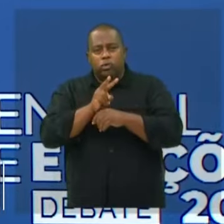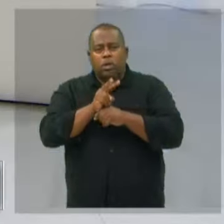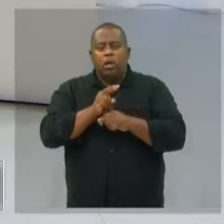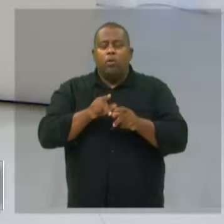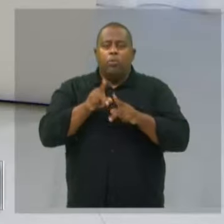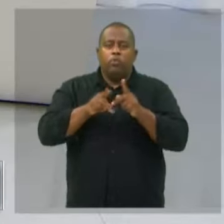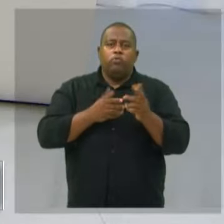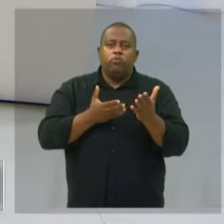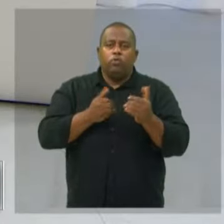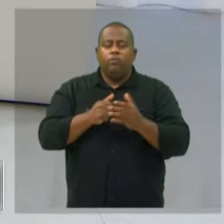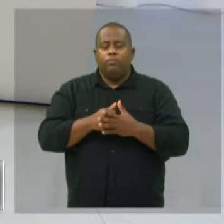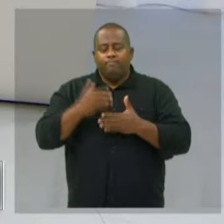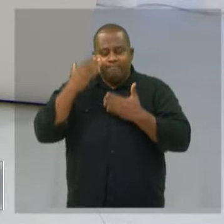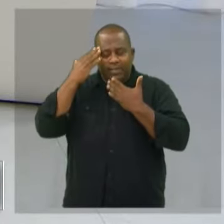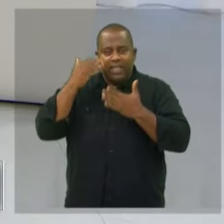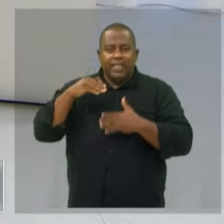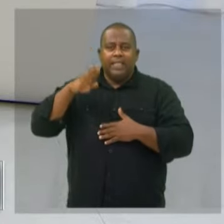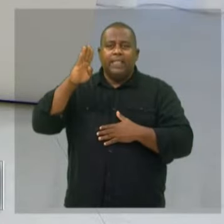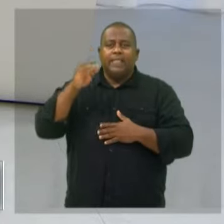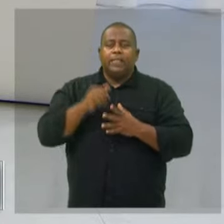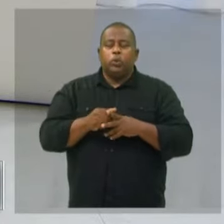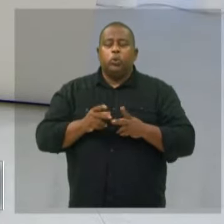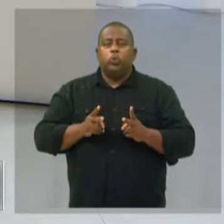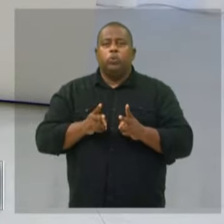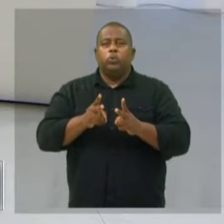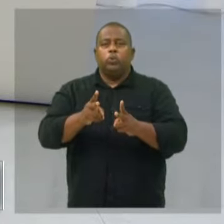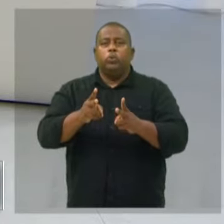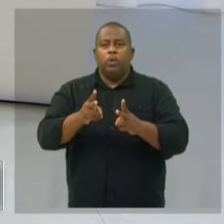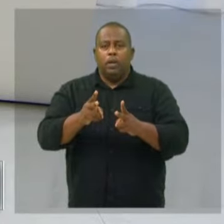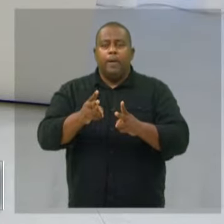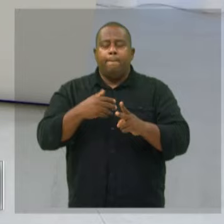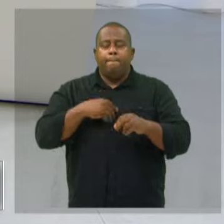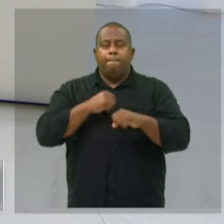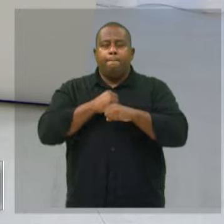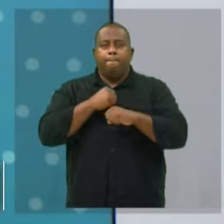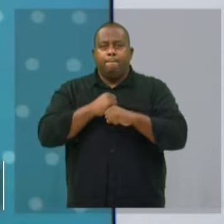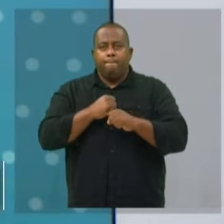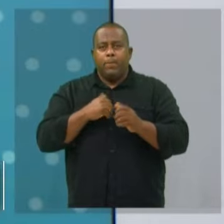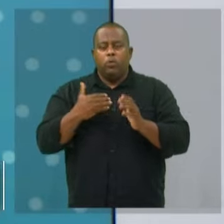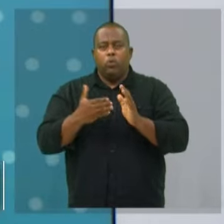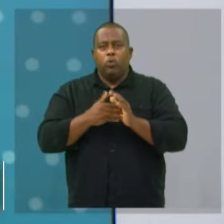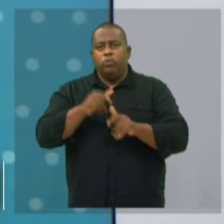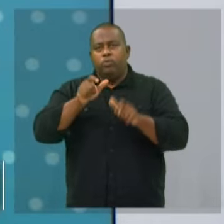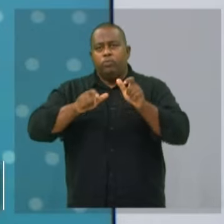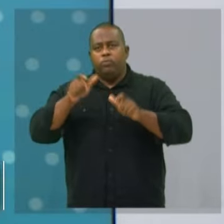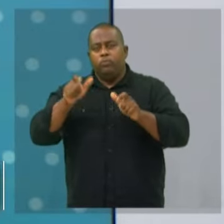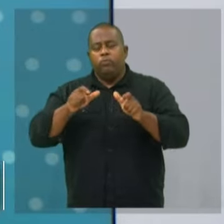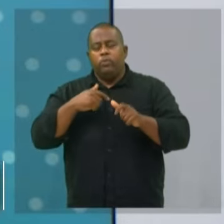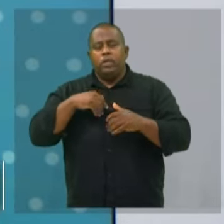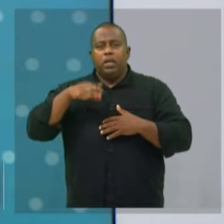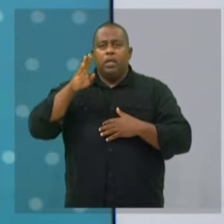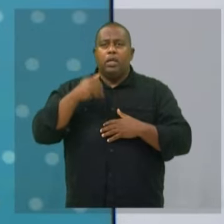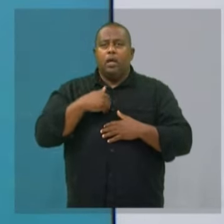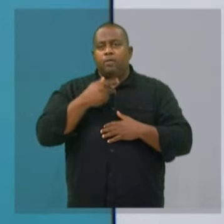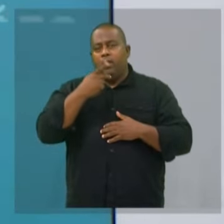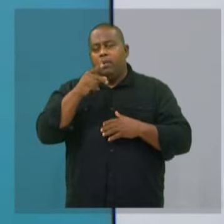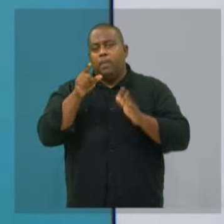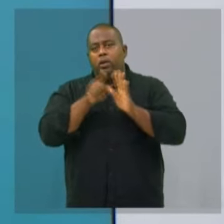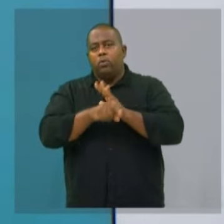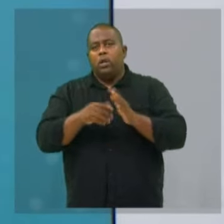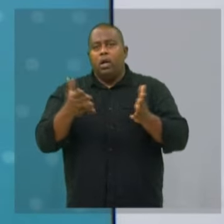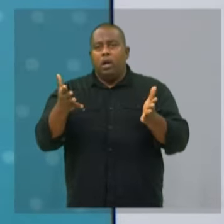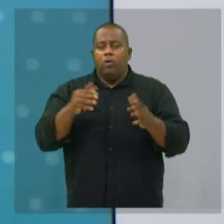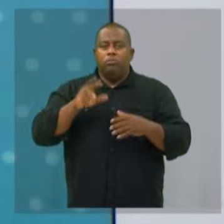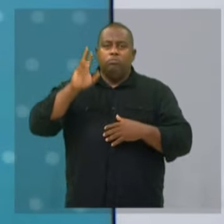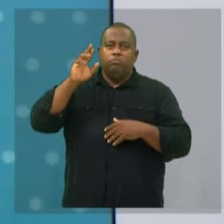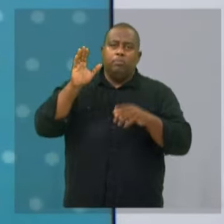de Muito obrigado candidato dando seguimento ao nosso debate de maneira a que todos os candidatos falem e perguntem agora quem